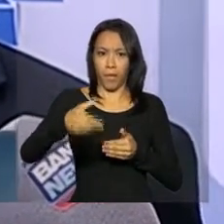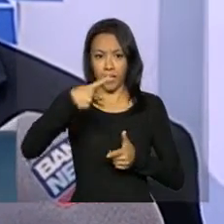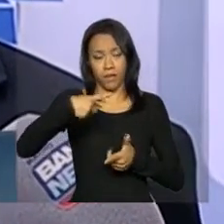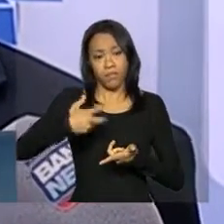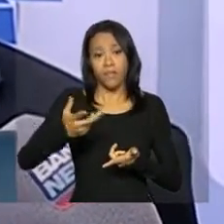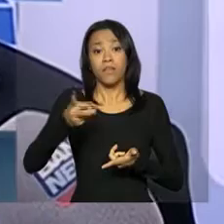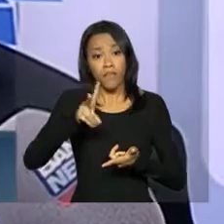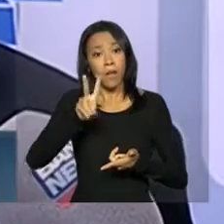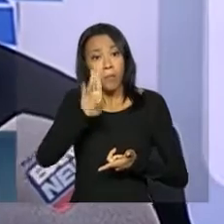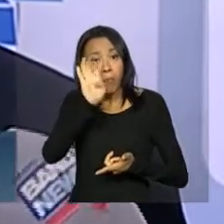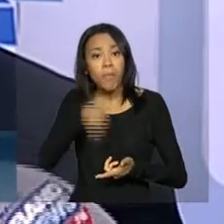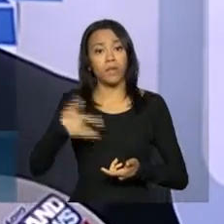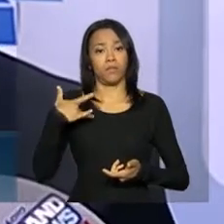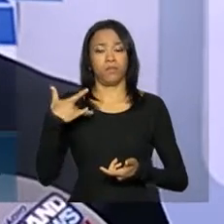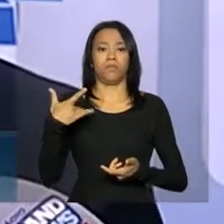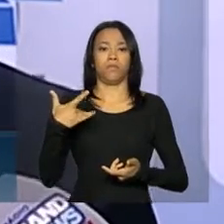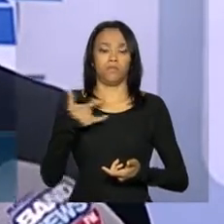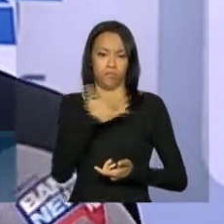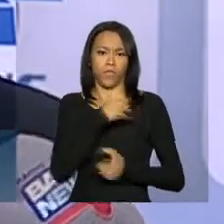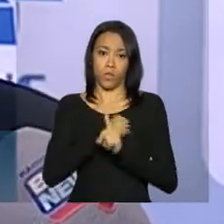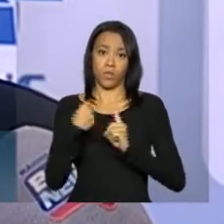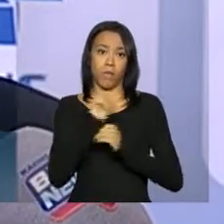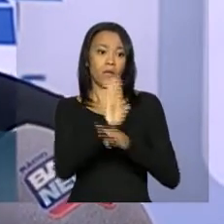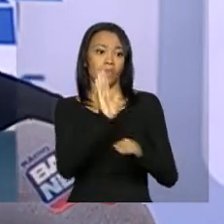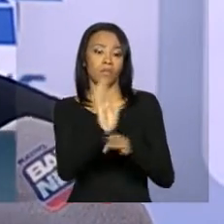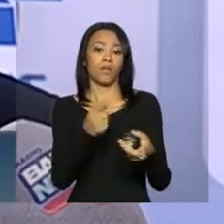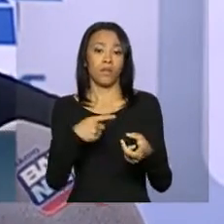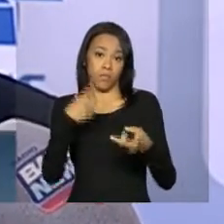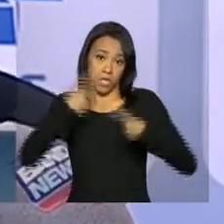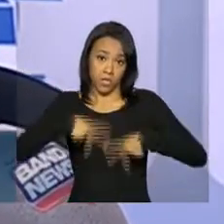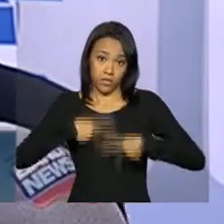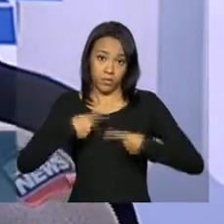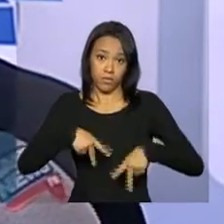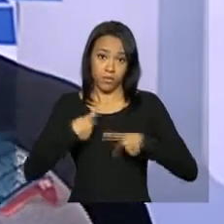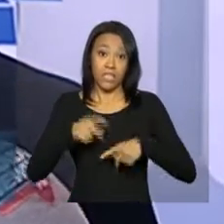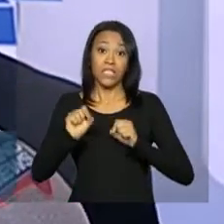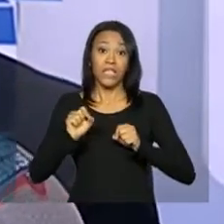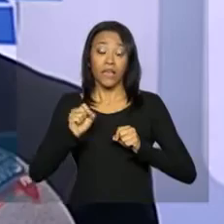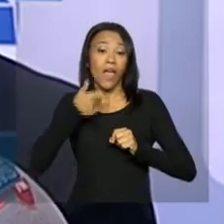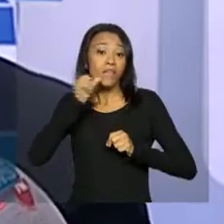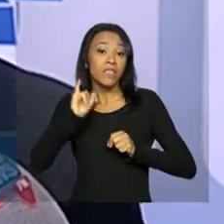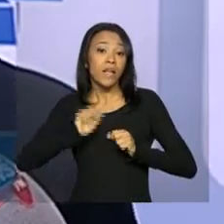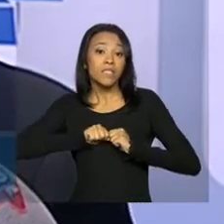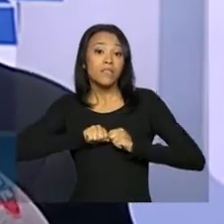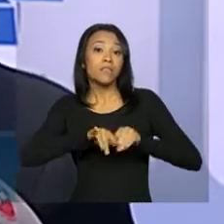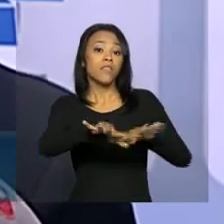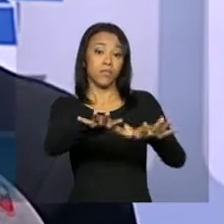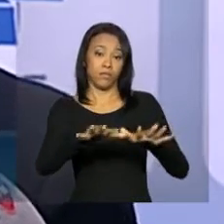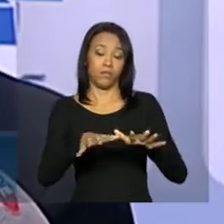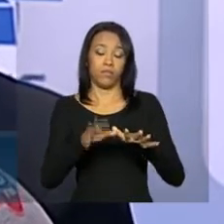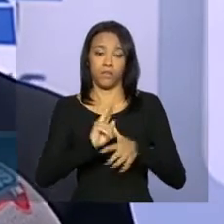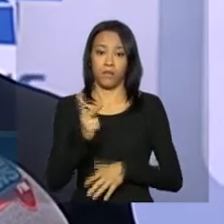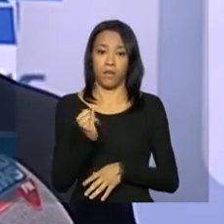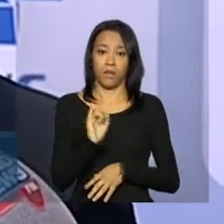grande bem social, porque ele ficará impossibilitado, na sua imensa maioria, de transmitir